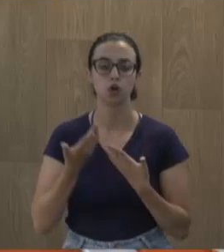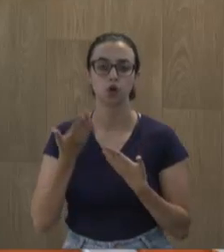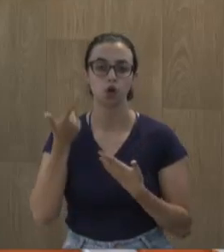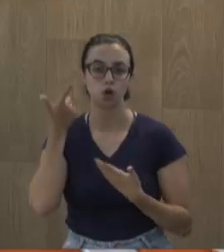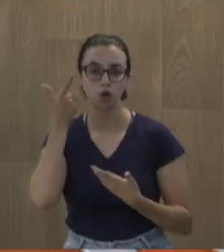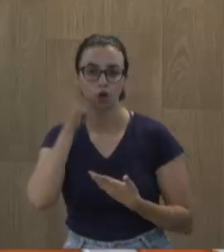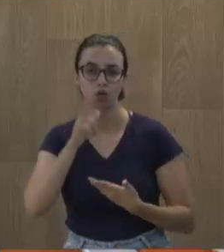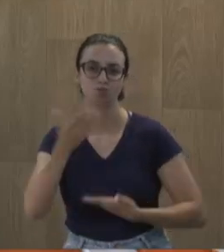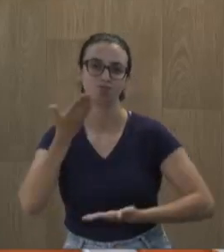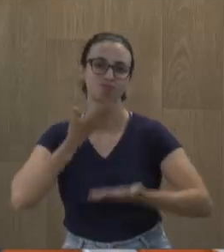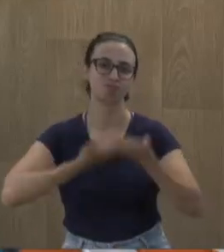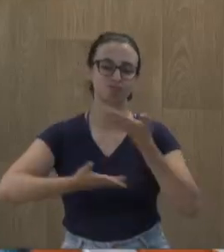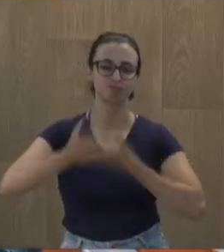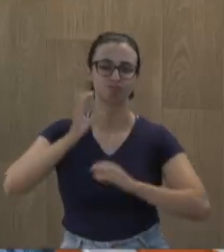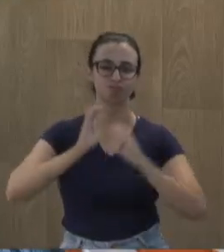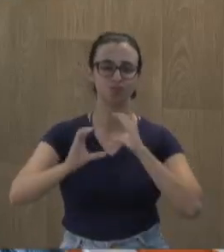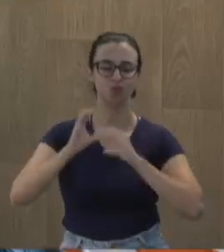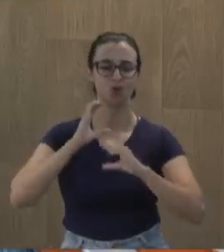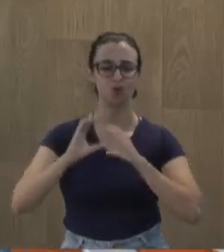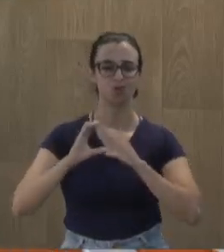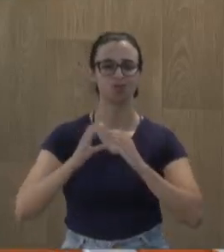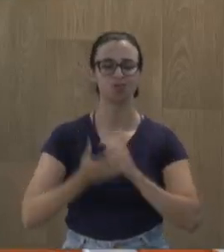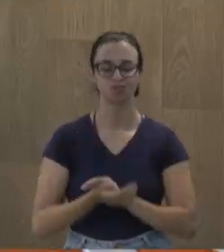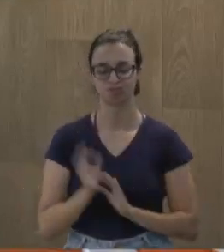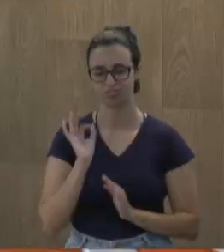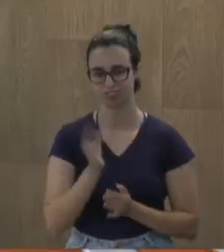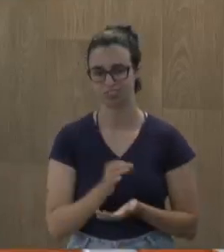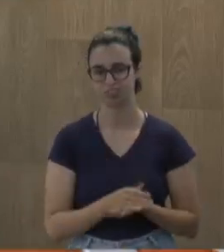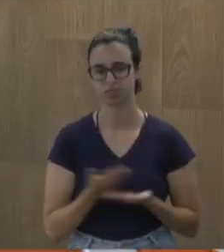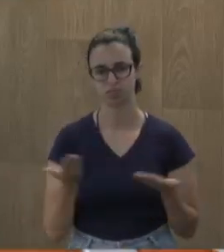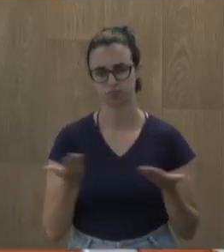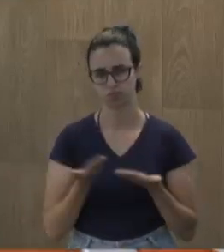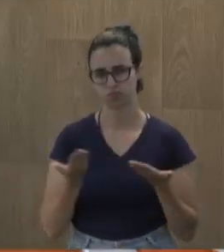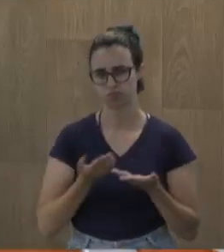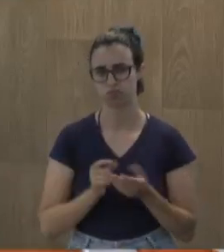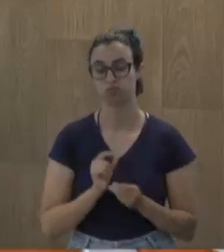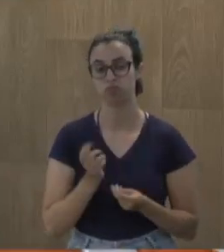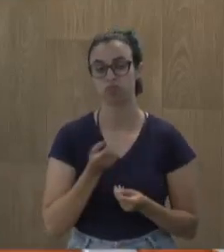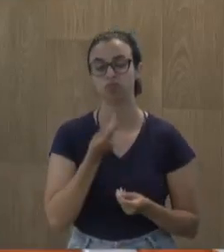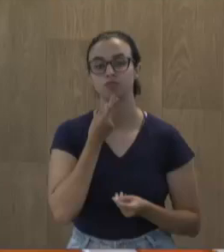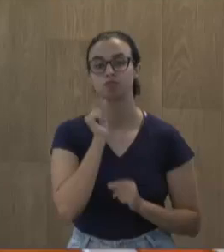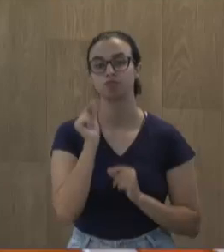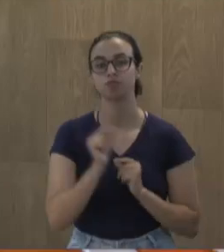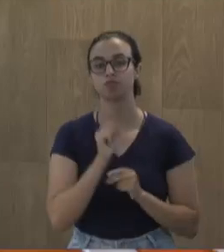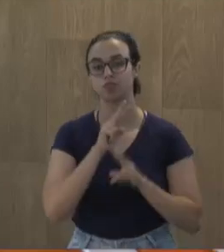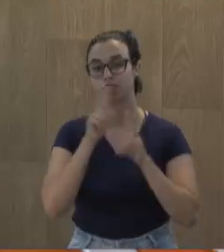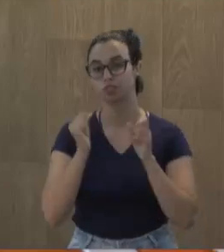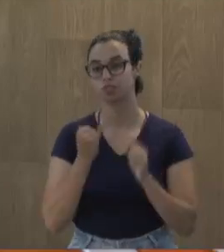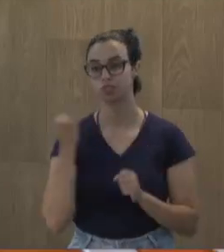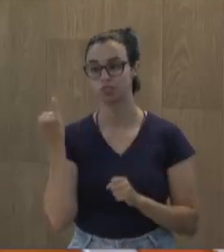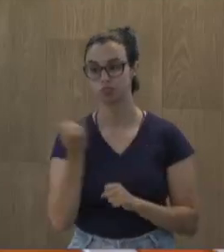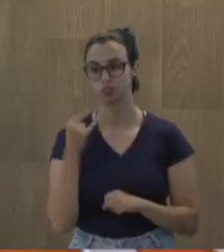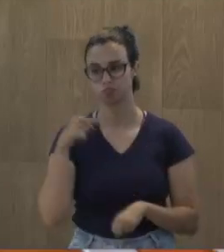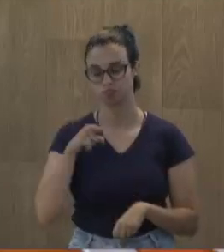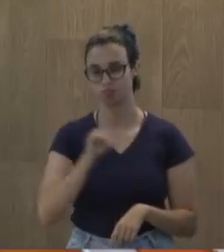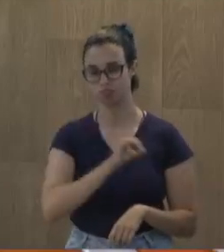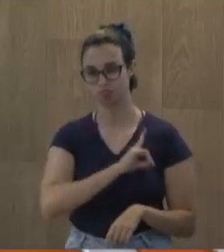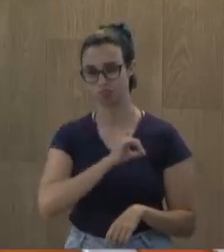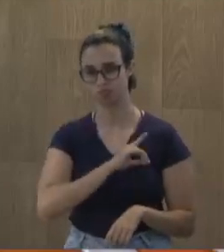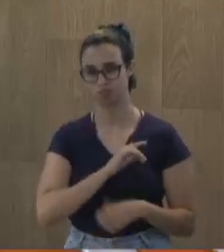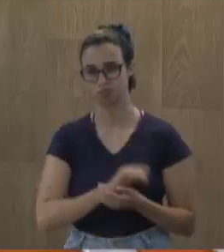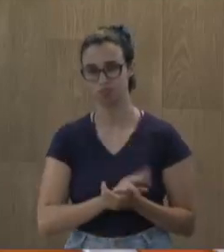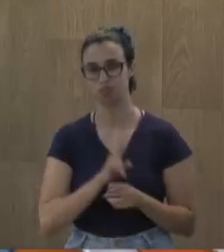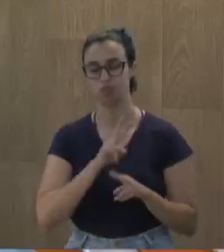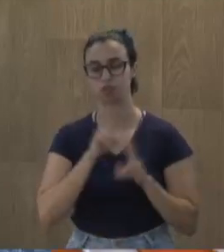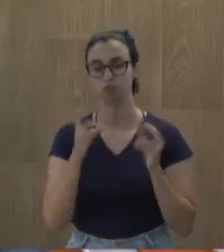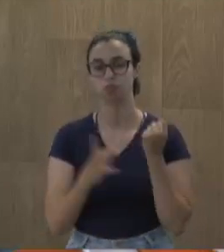senhor presidente eu não poderia deixar de falar hoje sobre um assunto muito importante recorrente aqui na nossa cidade que é